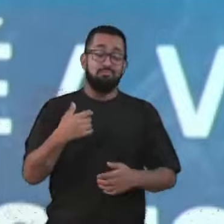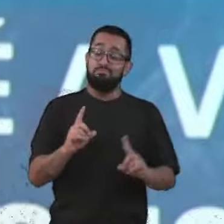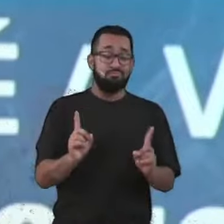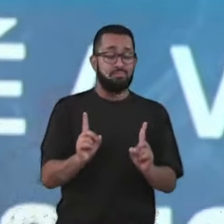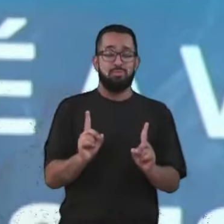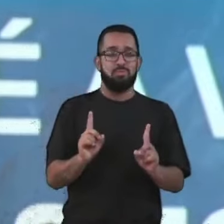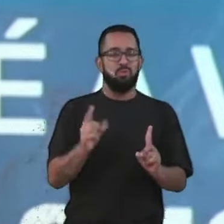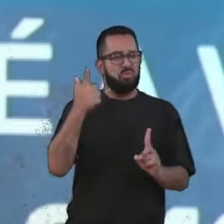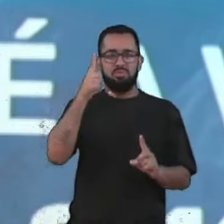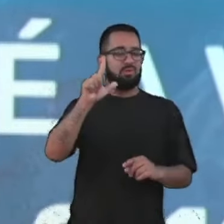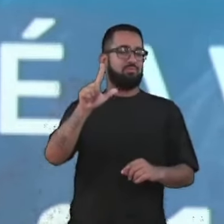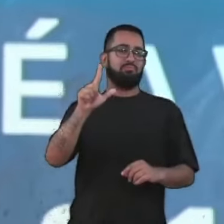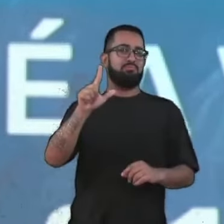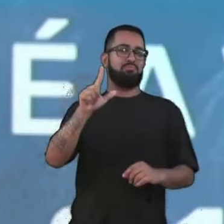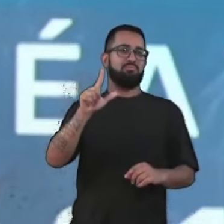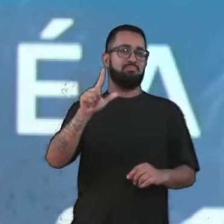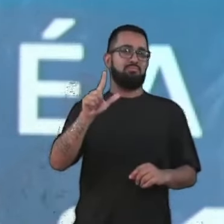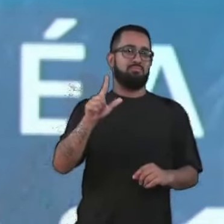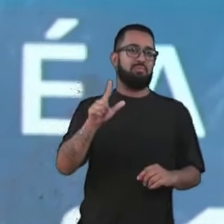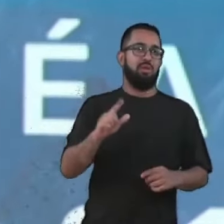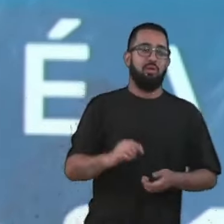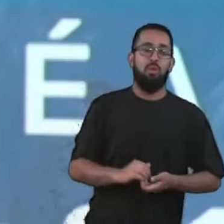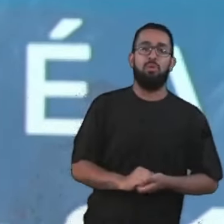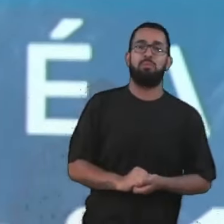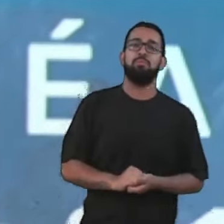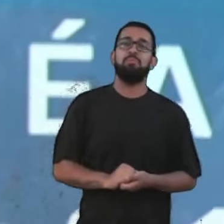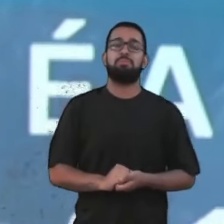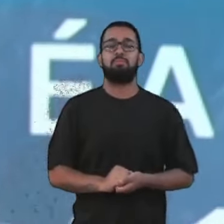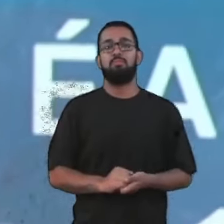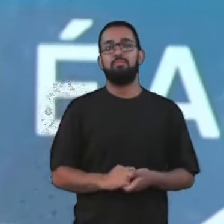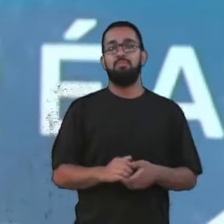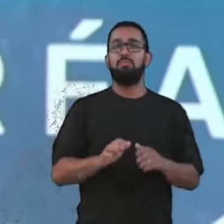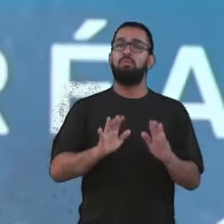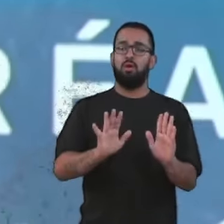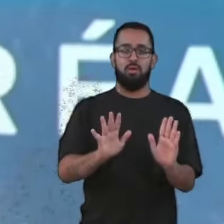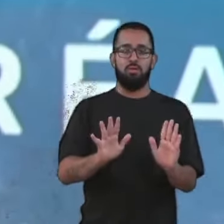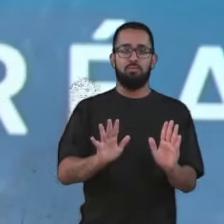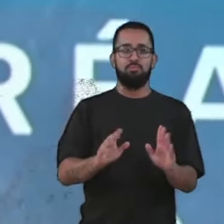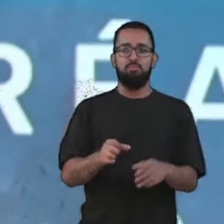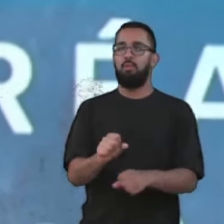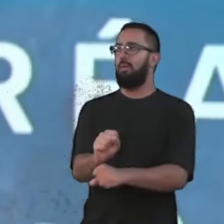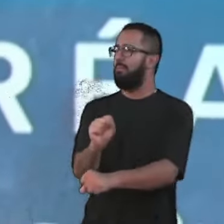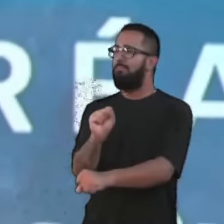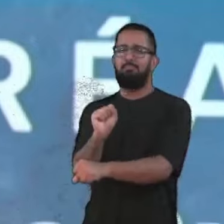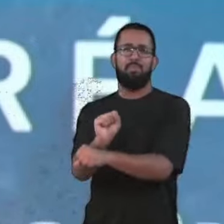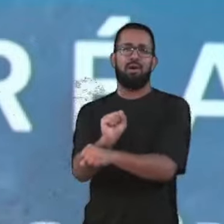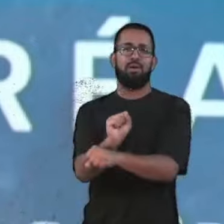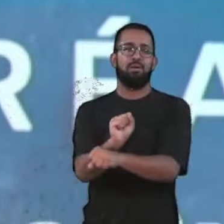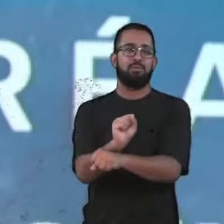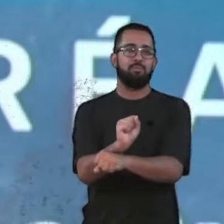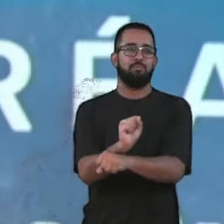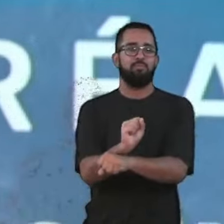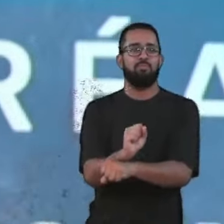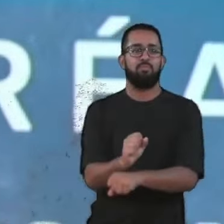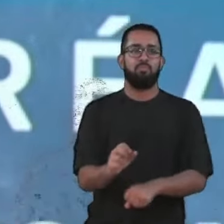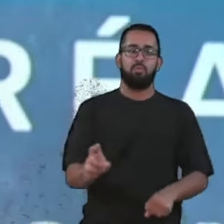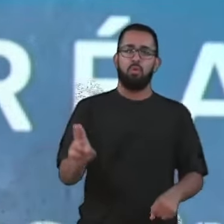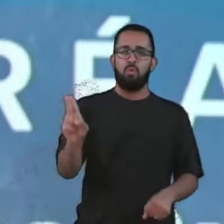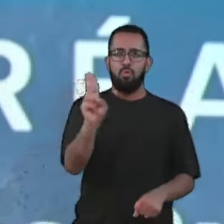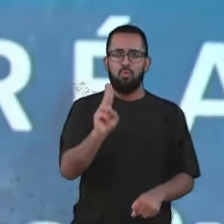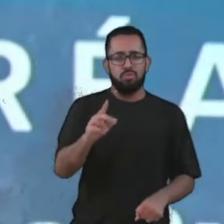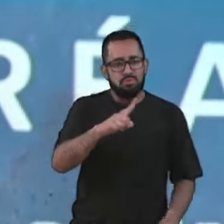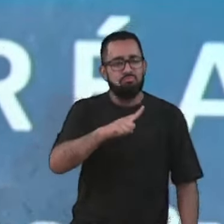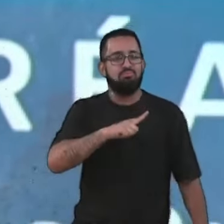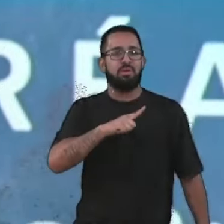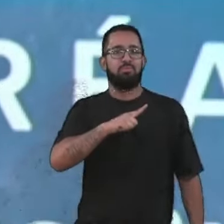Esquece, esse caminho não dá certo não, já estou te adiantando. Economiza tempo, para de fazer de vítima. Não vou ficar, vou